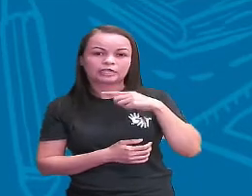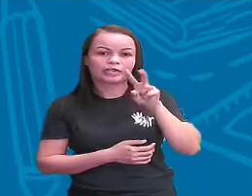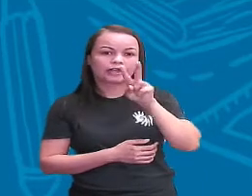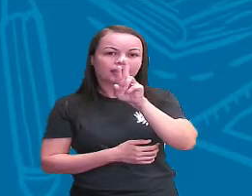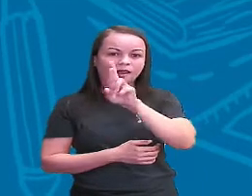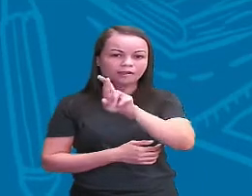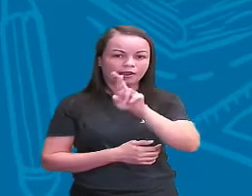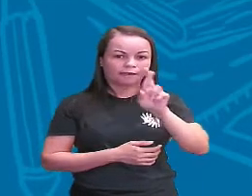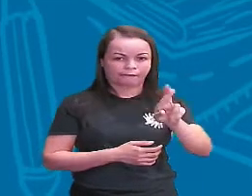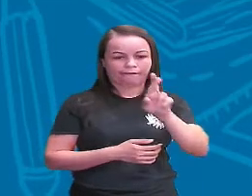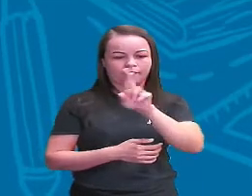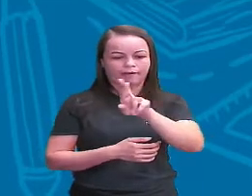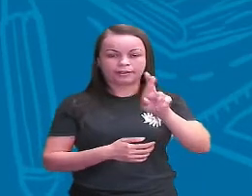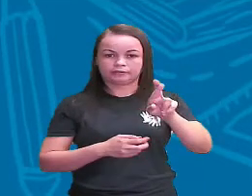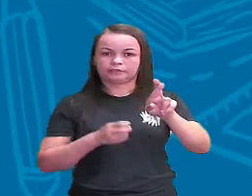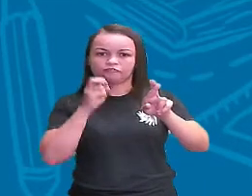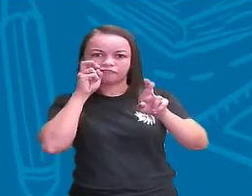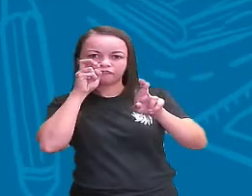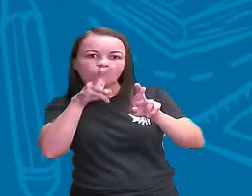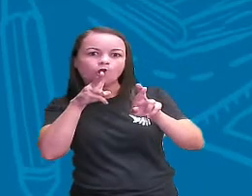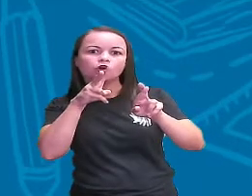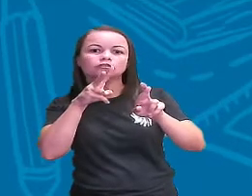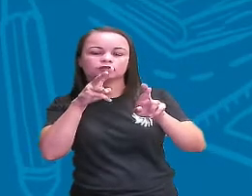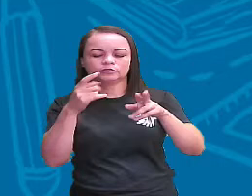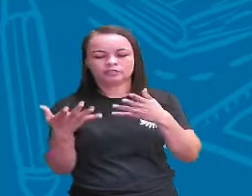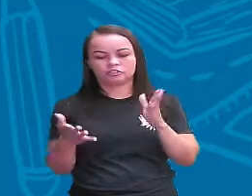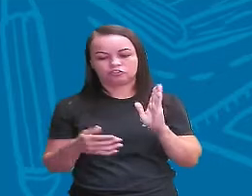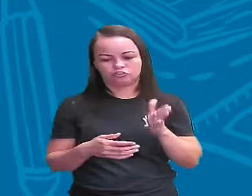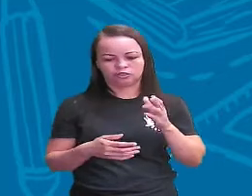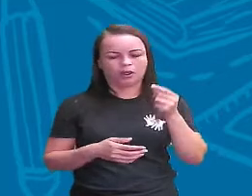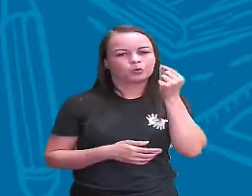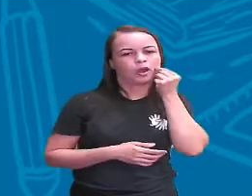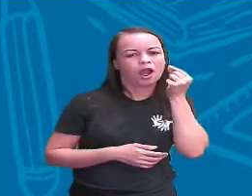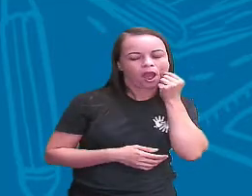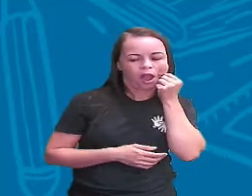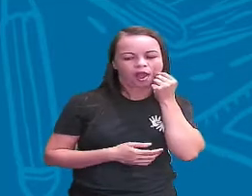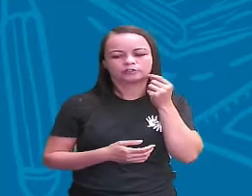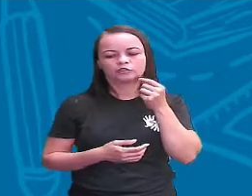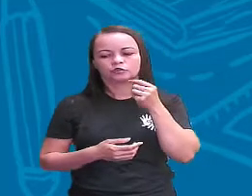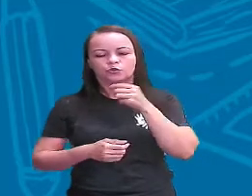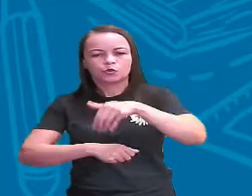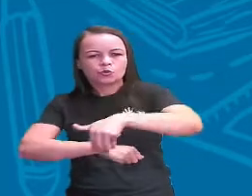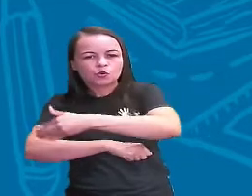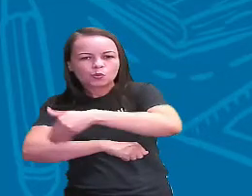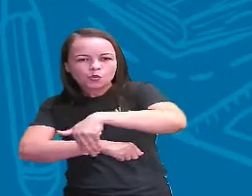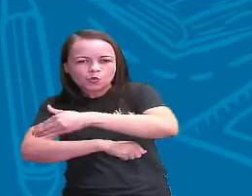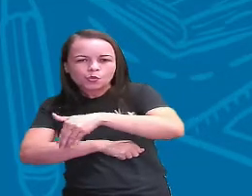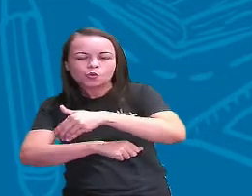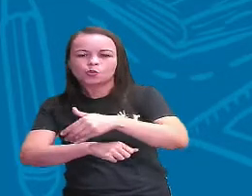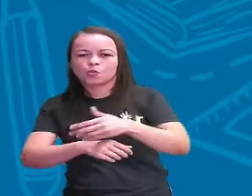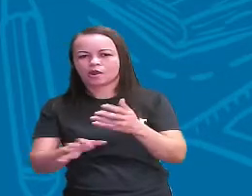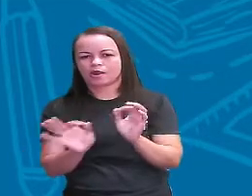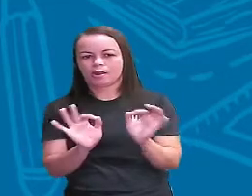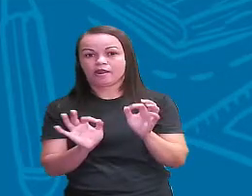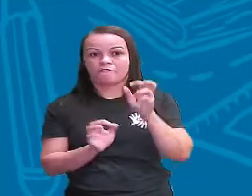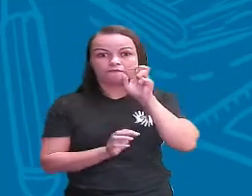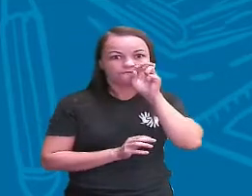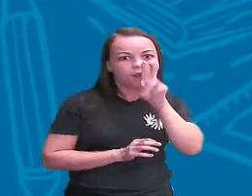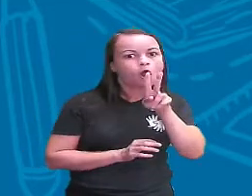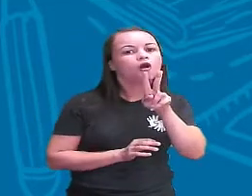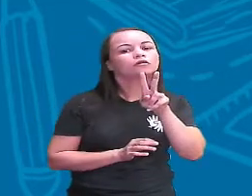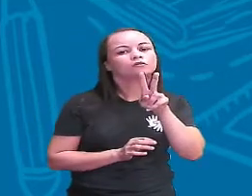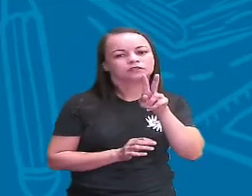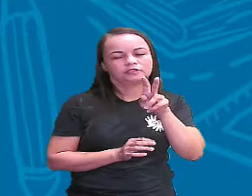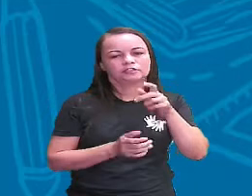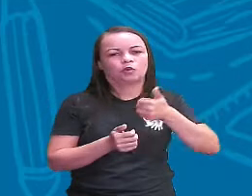então aí não precisou, tá certo? Temos aí também tesoura. Tesoura